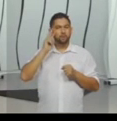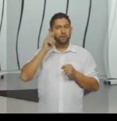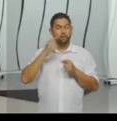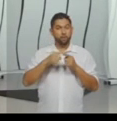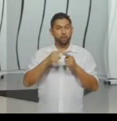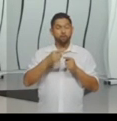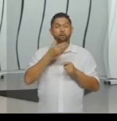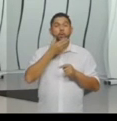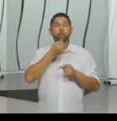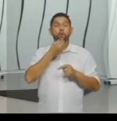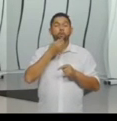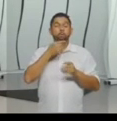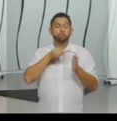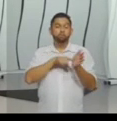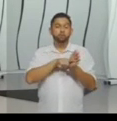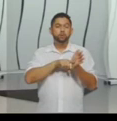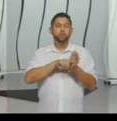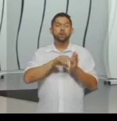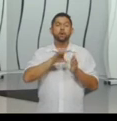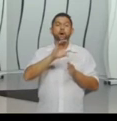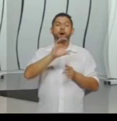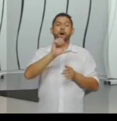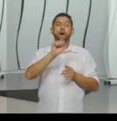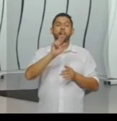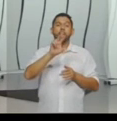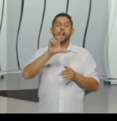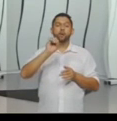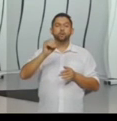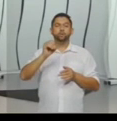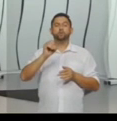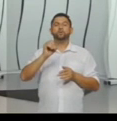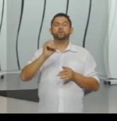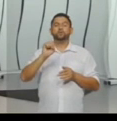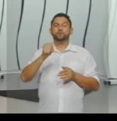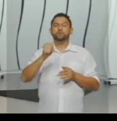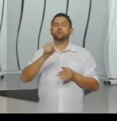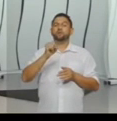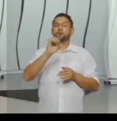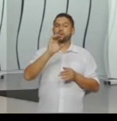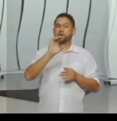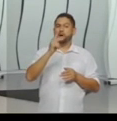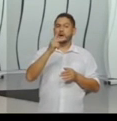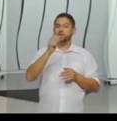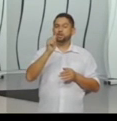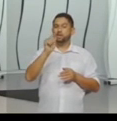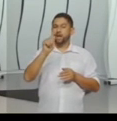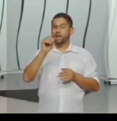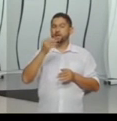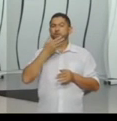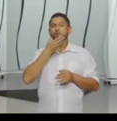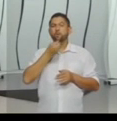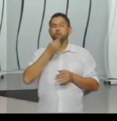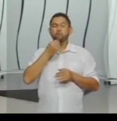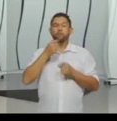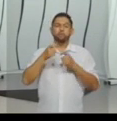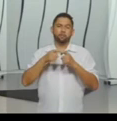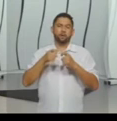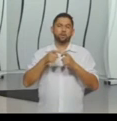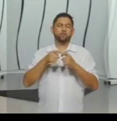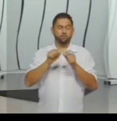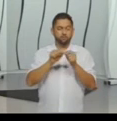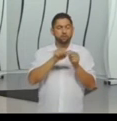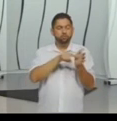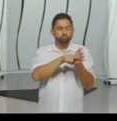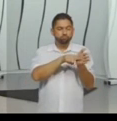Carlos Chagas quem descobriu, e ele descreveu todo o ciclo da doença, ele descobriu o parasito, ele realmente fez um estudo,